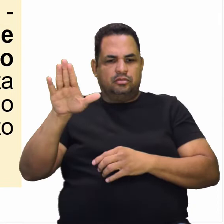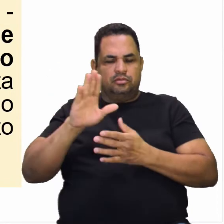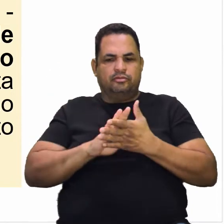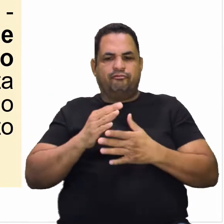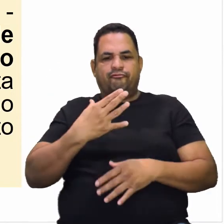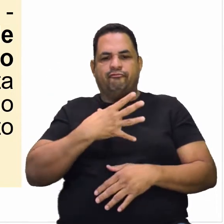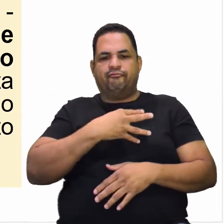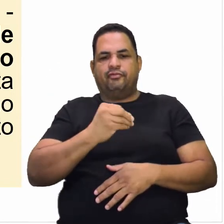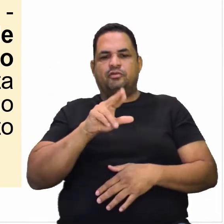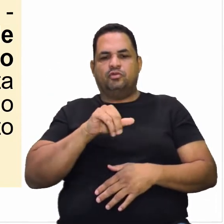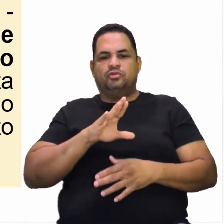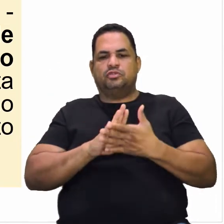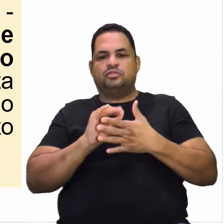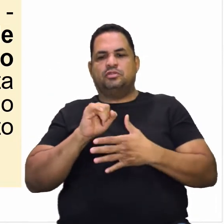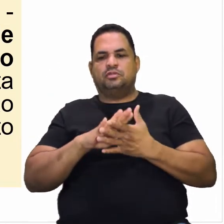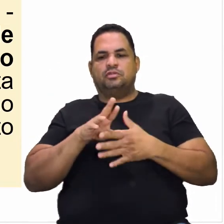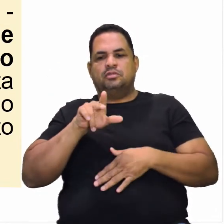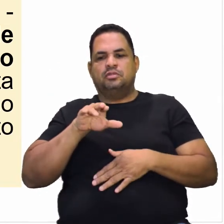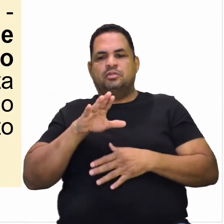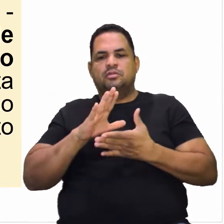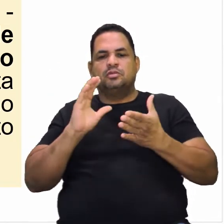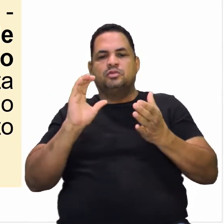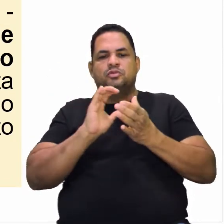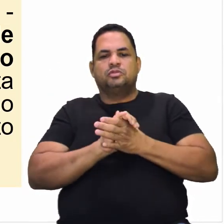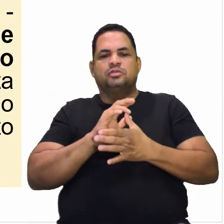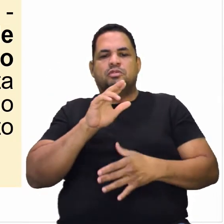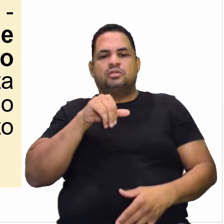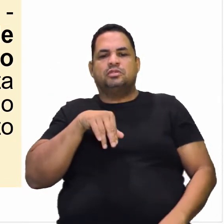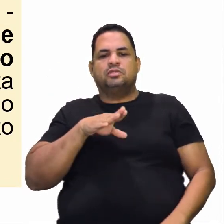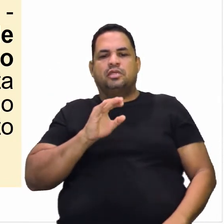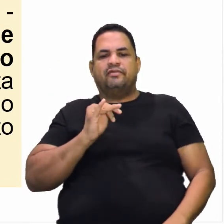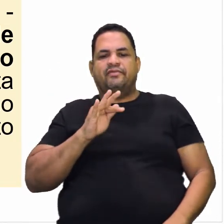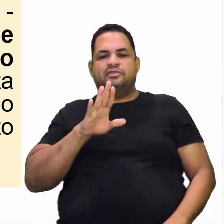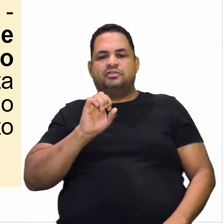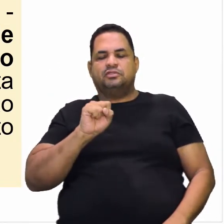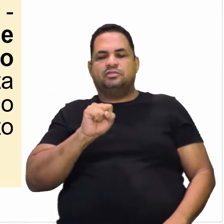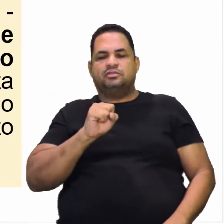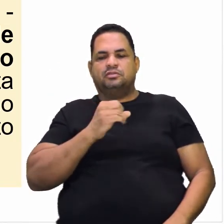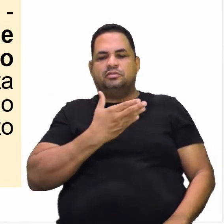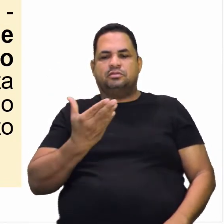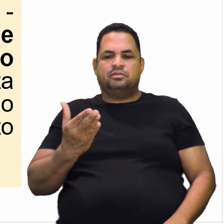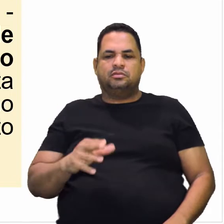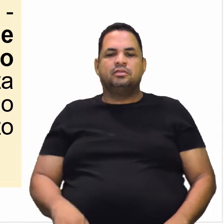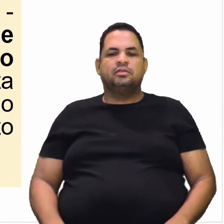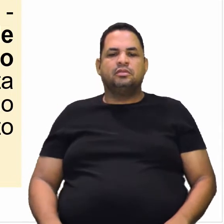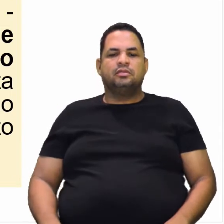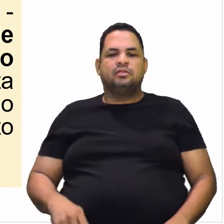Gebe. Irmão e esposo, lembra aí que na cultura fala sobre